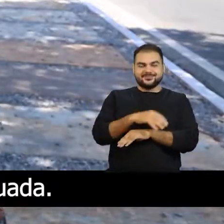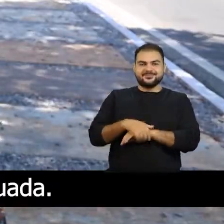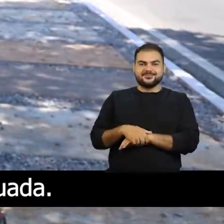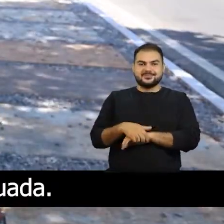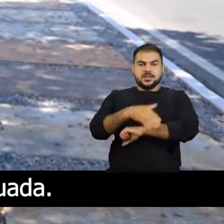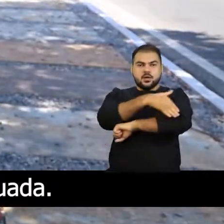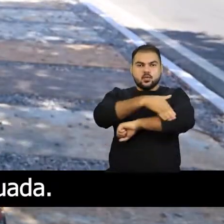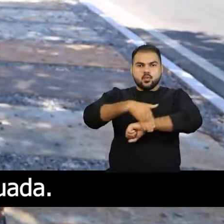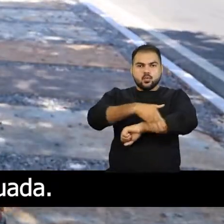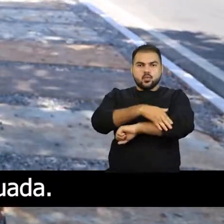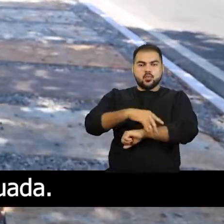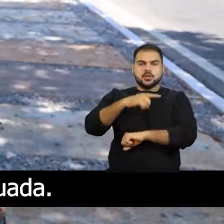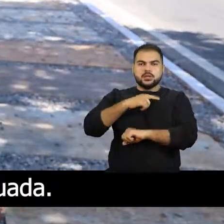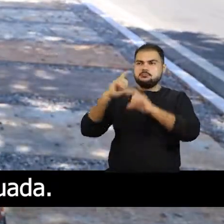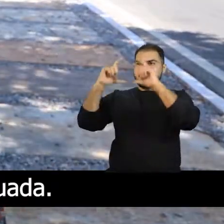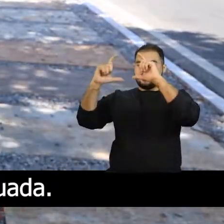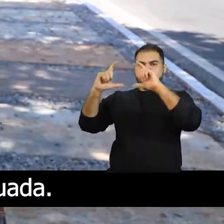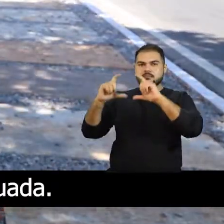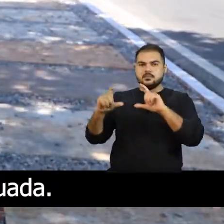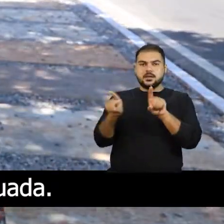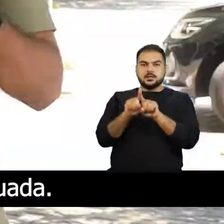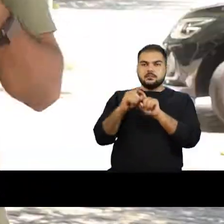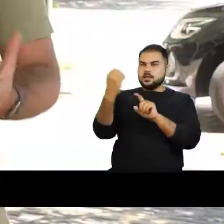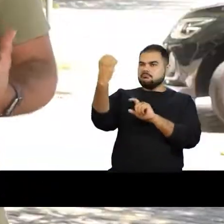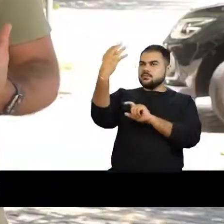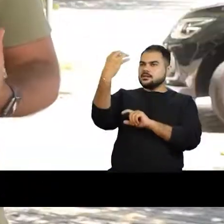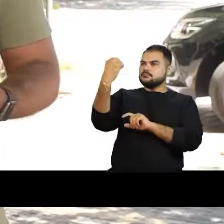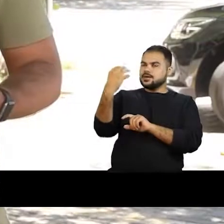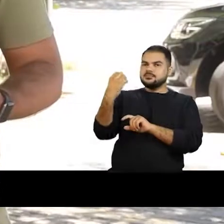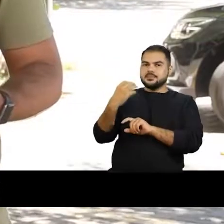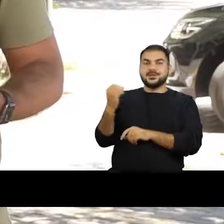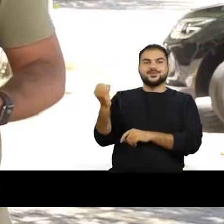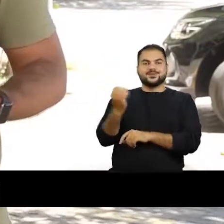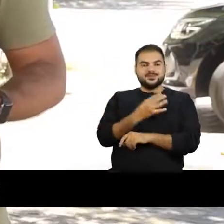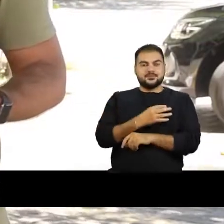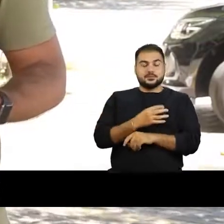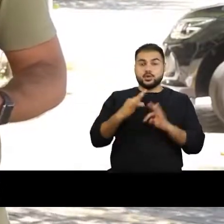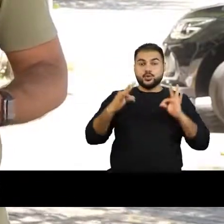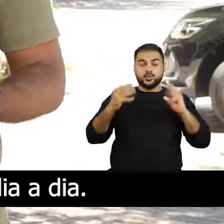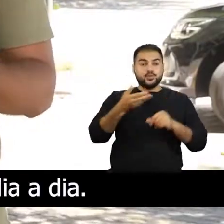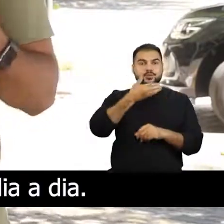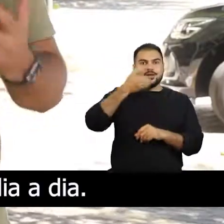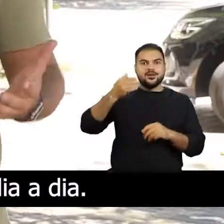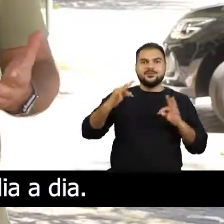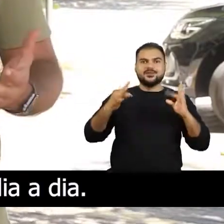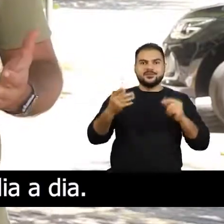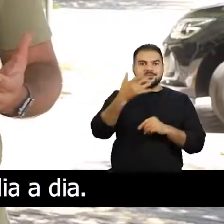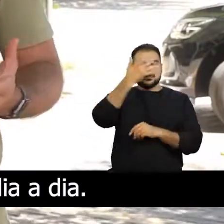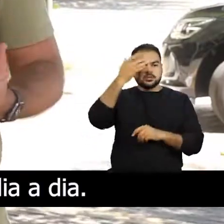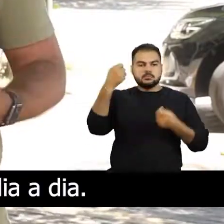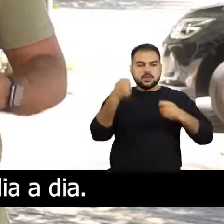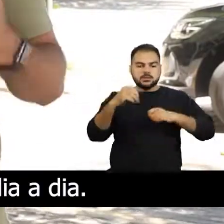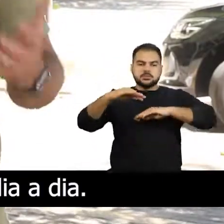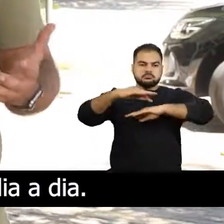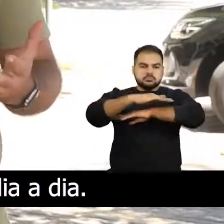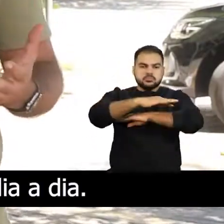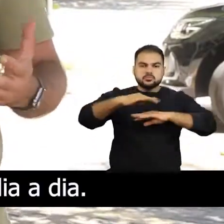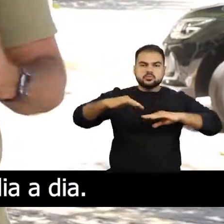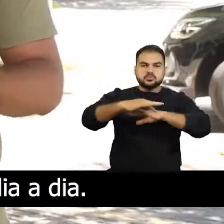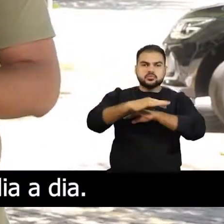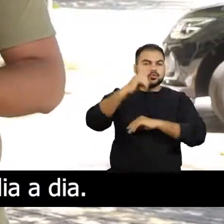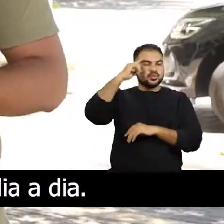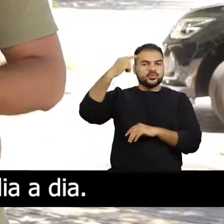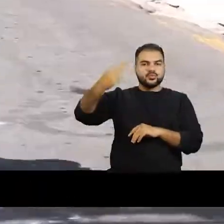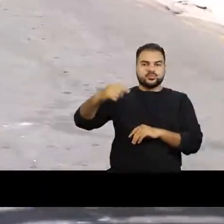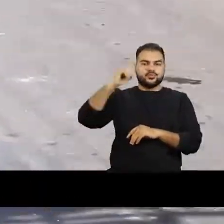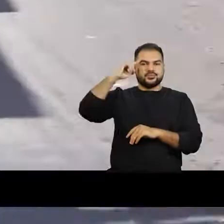da cidade receberam sinalização adequada. Melhor para os condutores e profissionais que se deslocam por nossas ruas e avenidas no